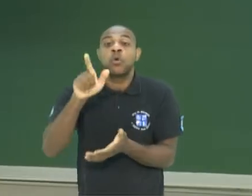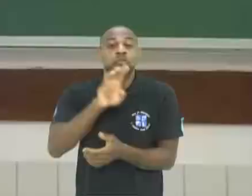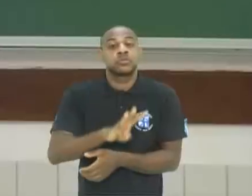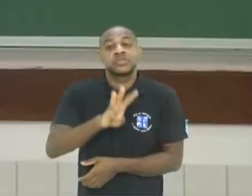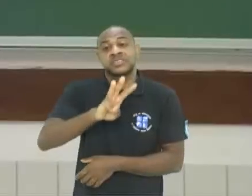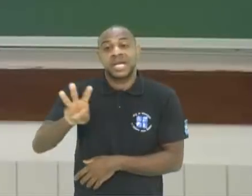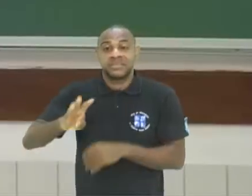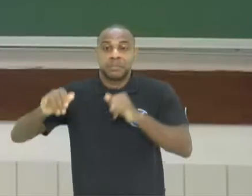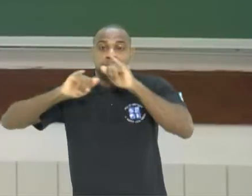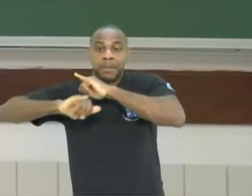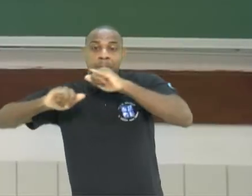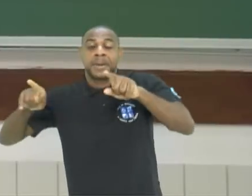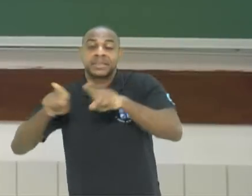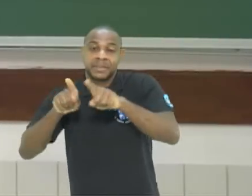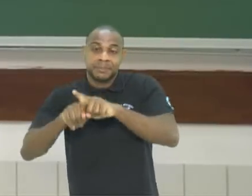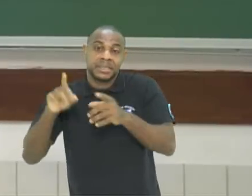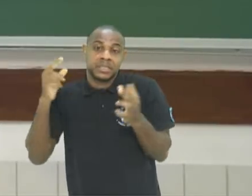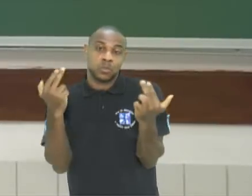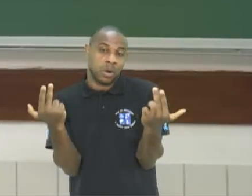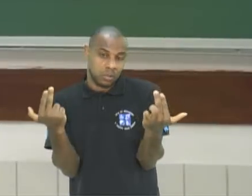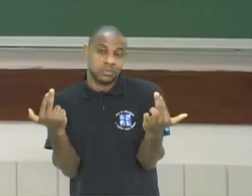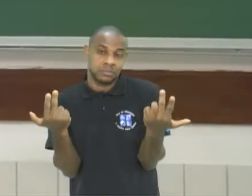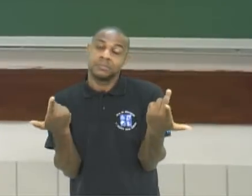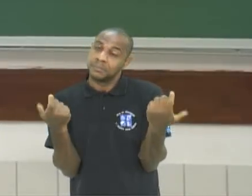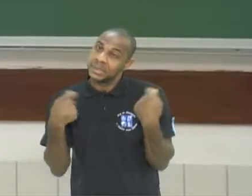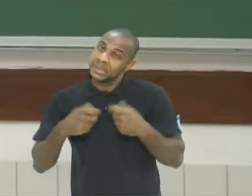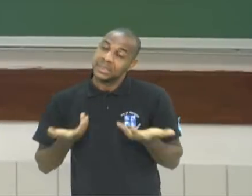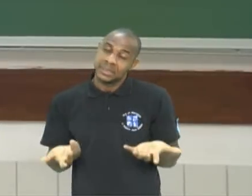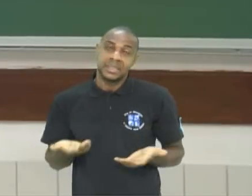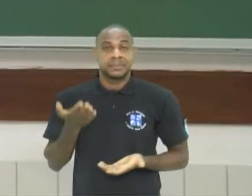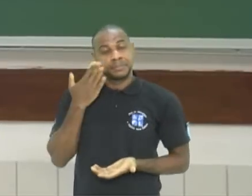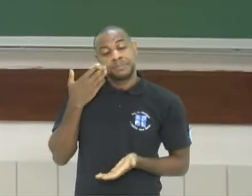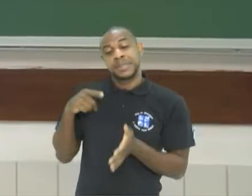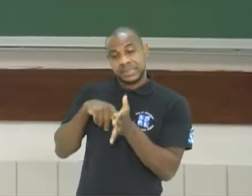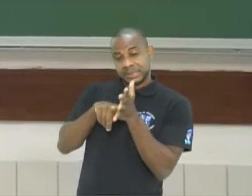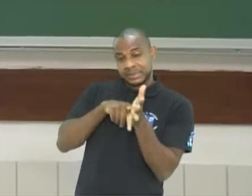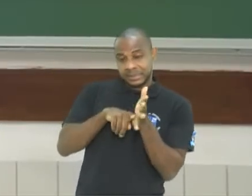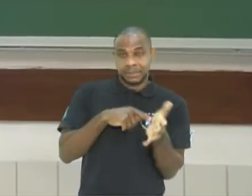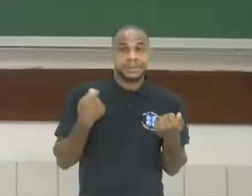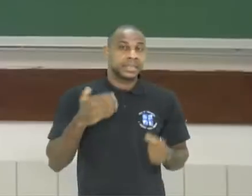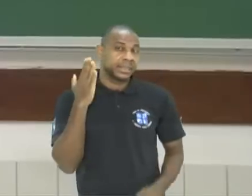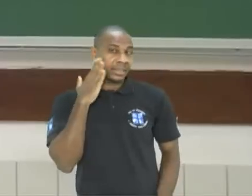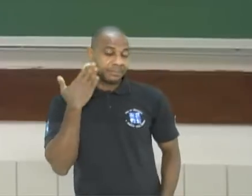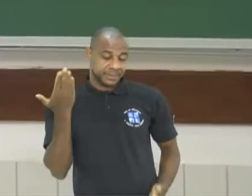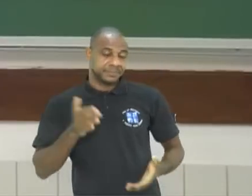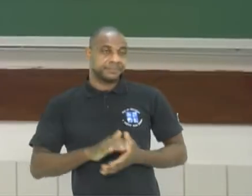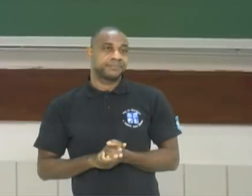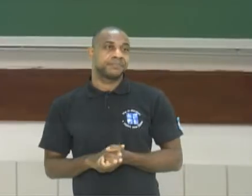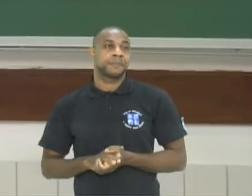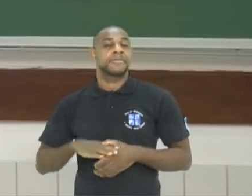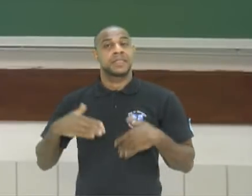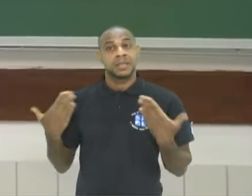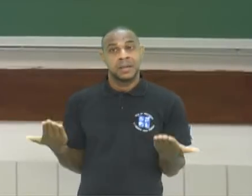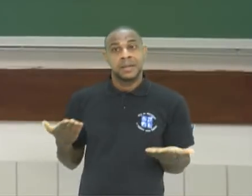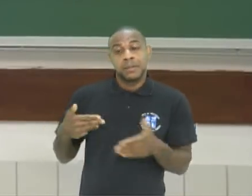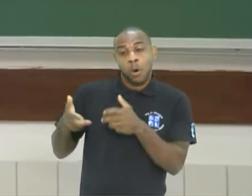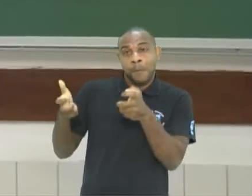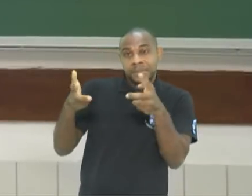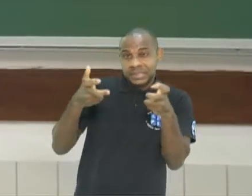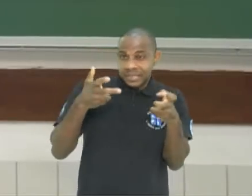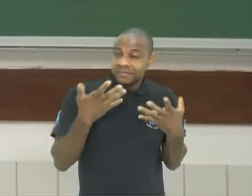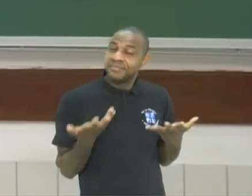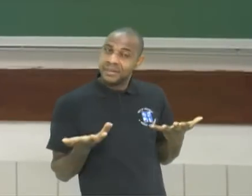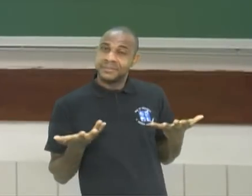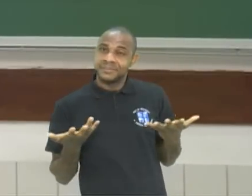publicou a notícia. Lembram naquele momento de reflexão que eu falei para vocês? Que uma das coisas que eu fazia muito era observar se isso